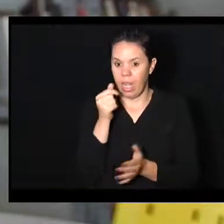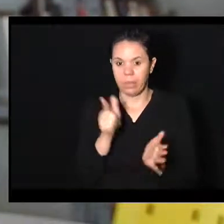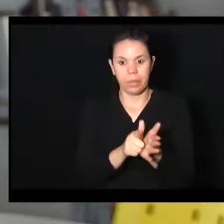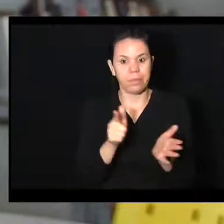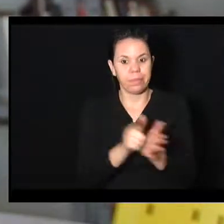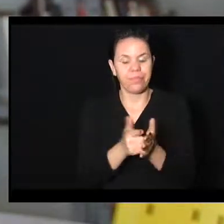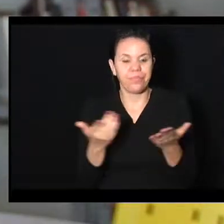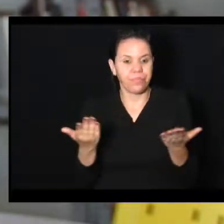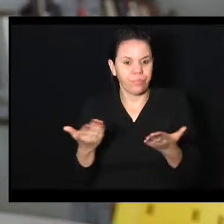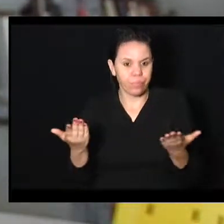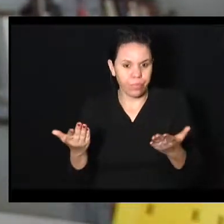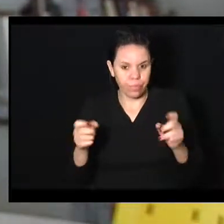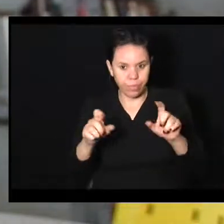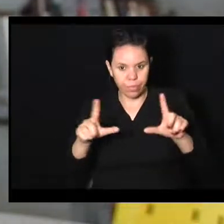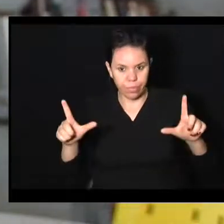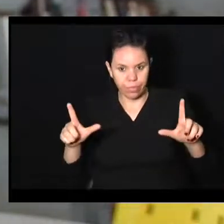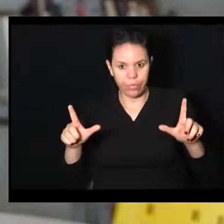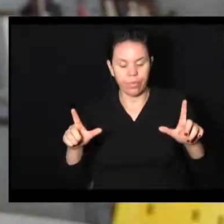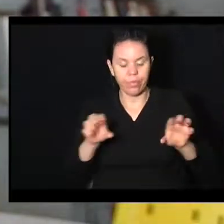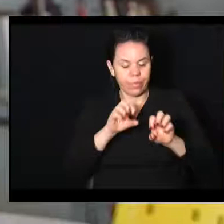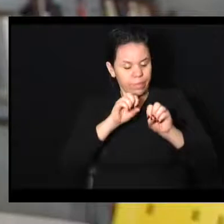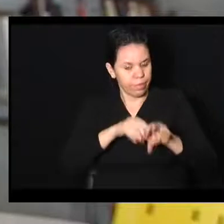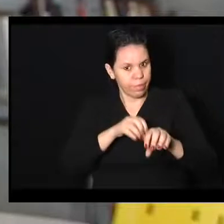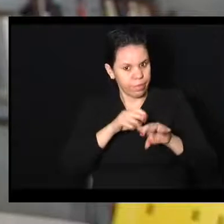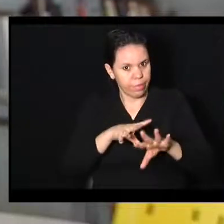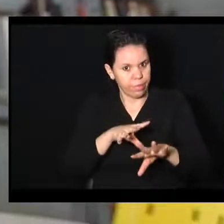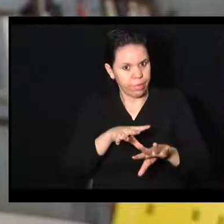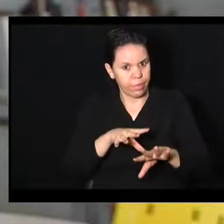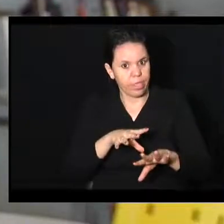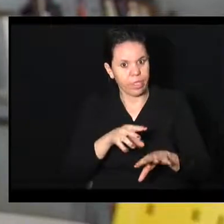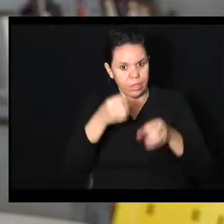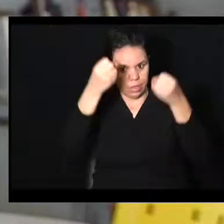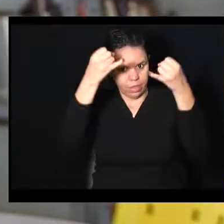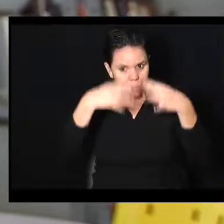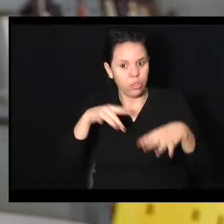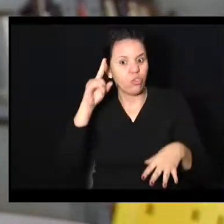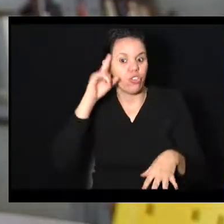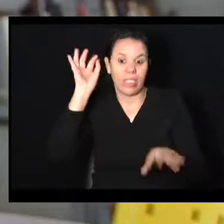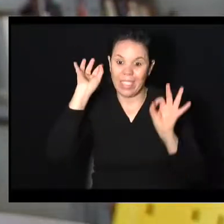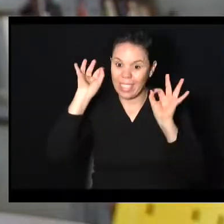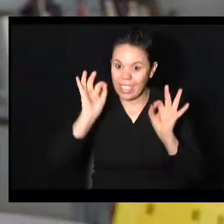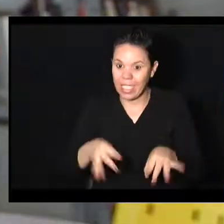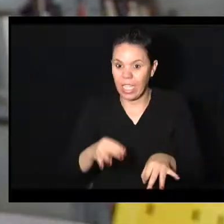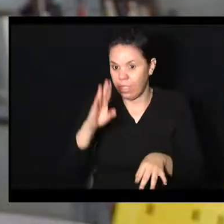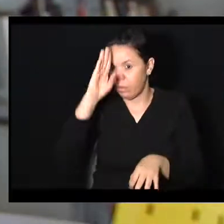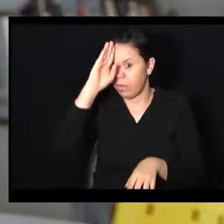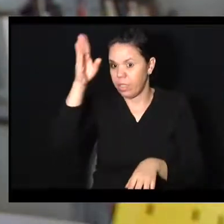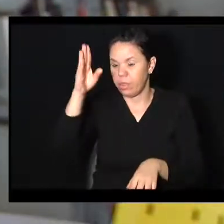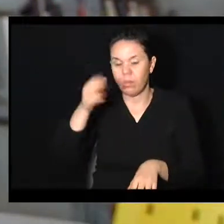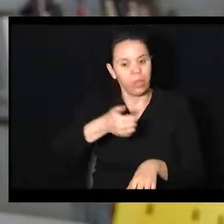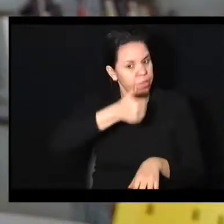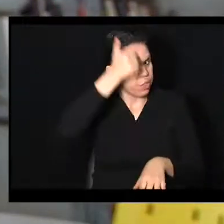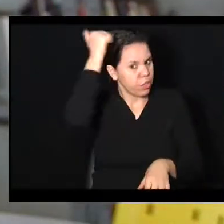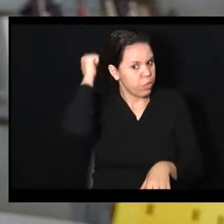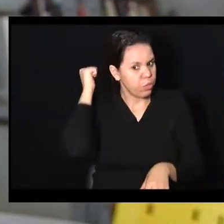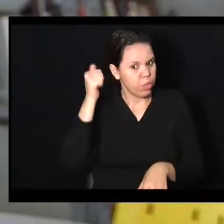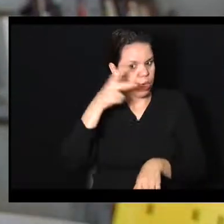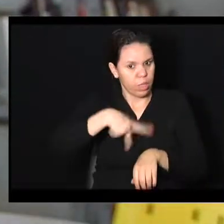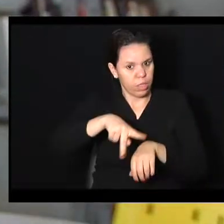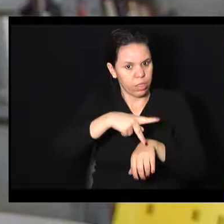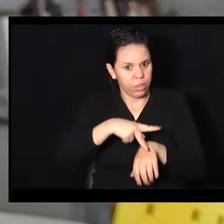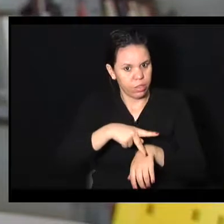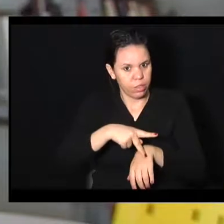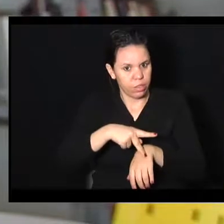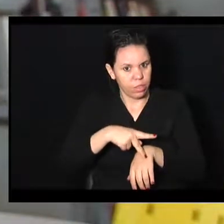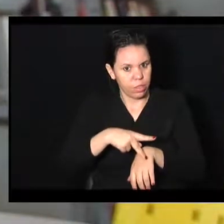porque hoje o quadro De Olho na Educação vai te colocar por dentro das datas dos principais vestibulares do país. A gente